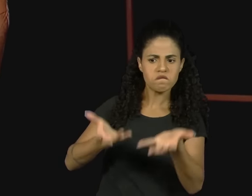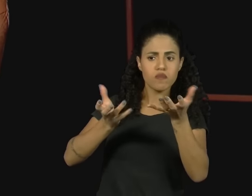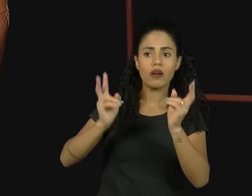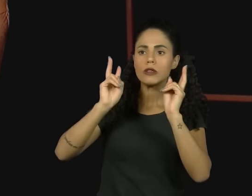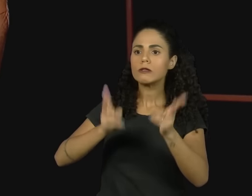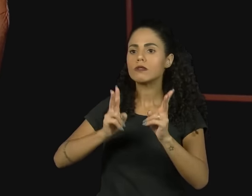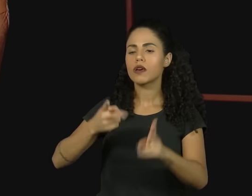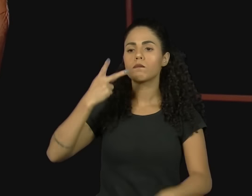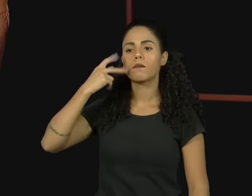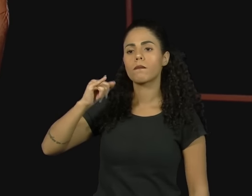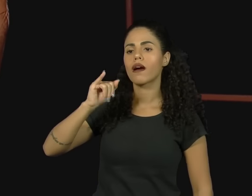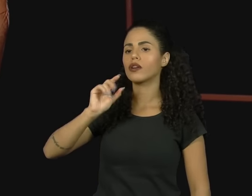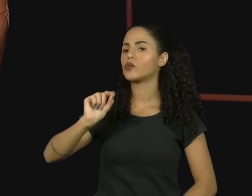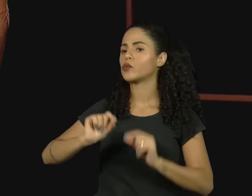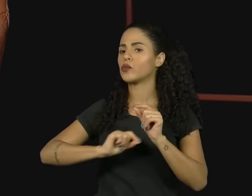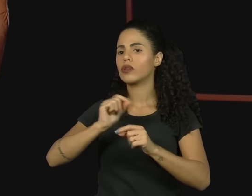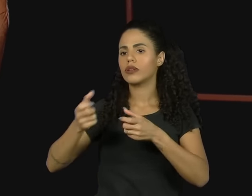dizia,